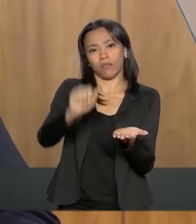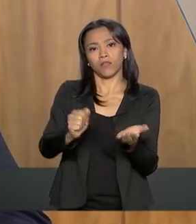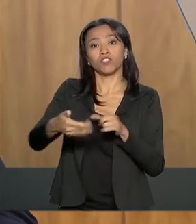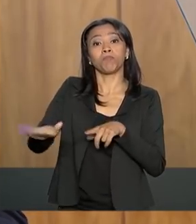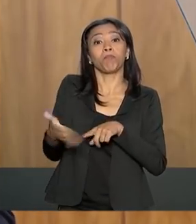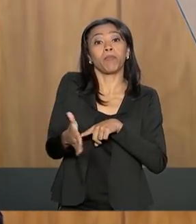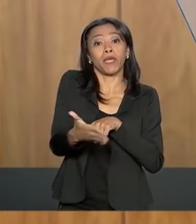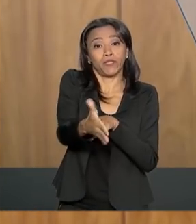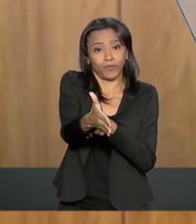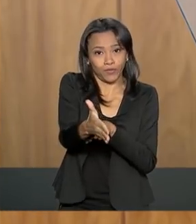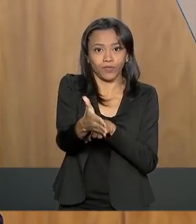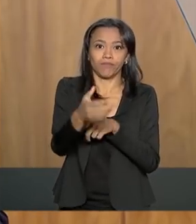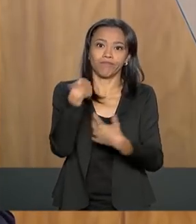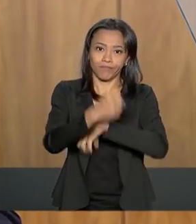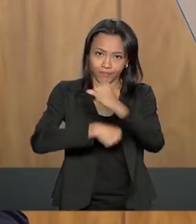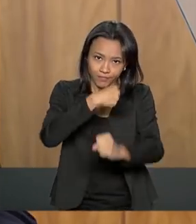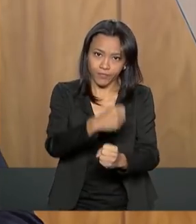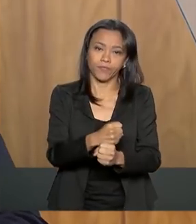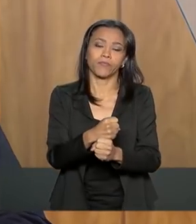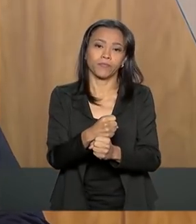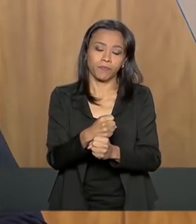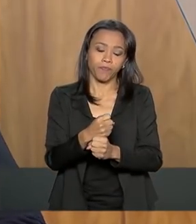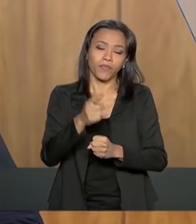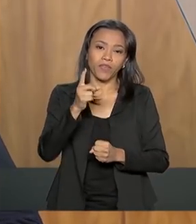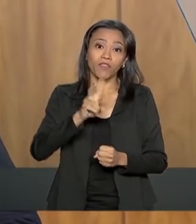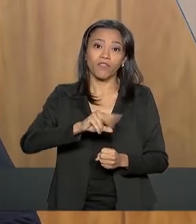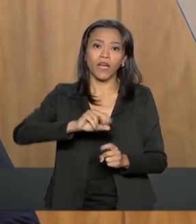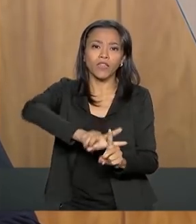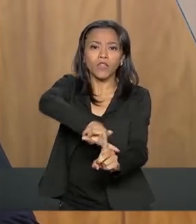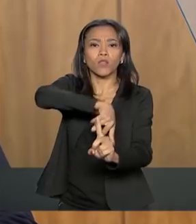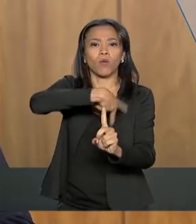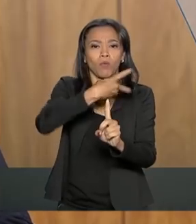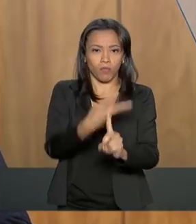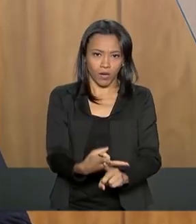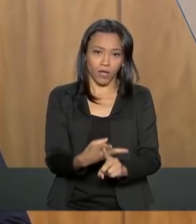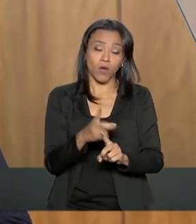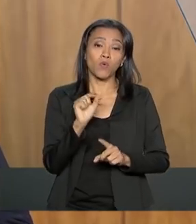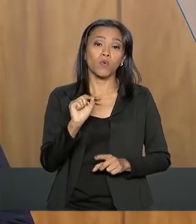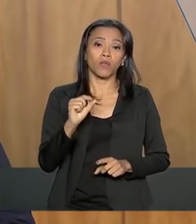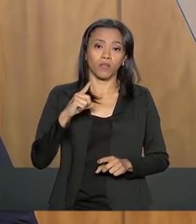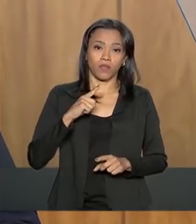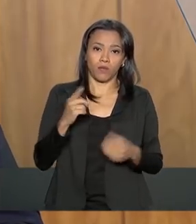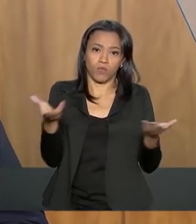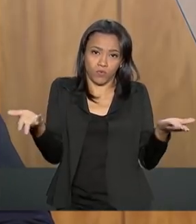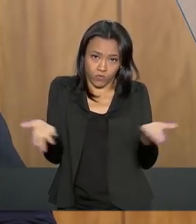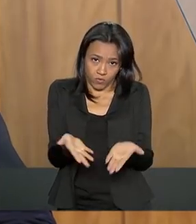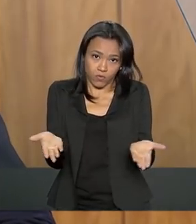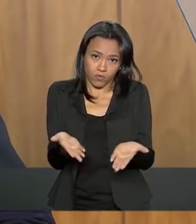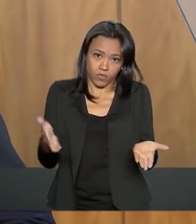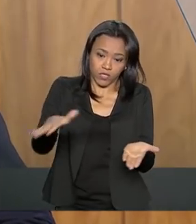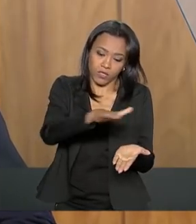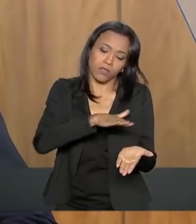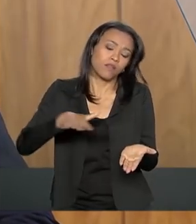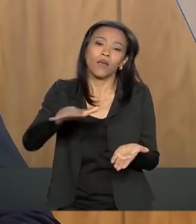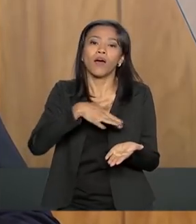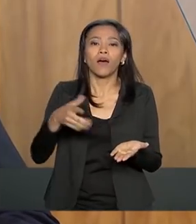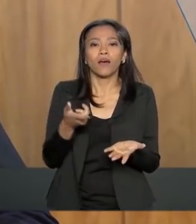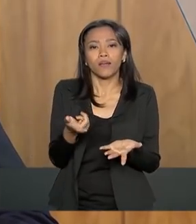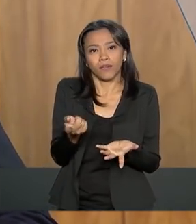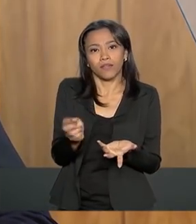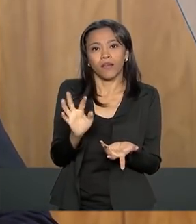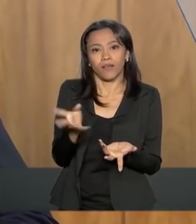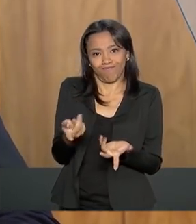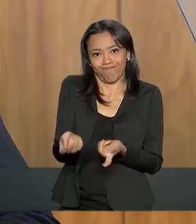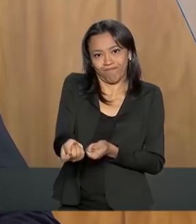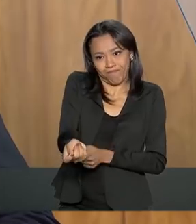ano, o que praticamente dobraria o que nós hoje temos na nossa aquicultura ou na nossa